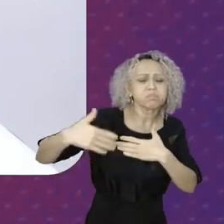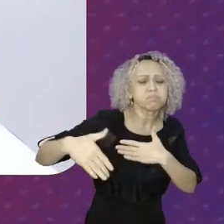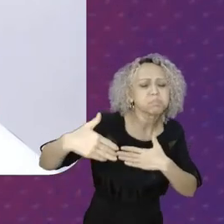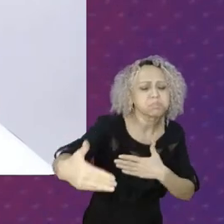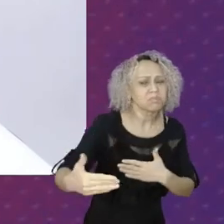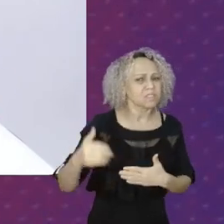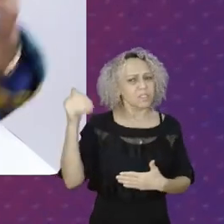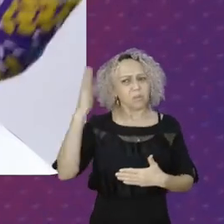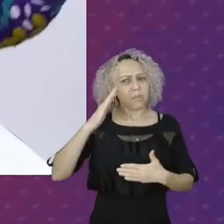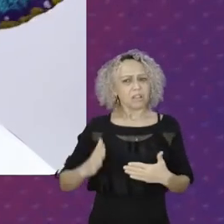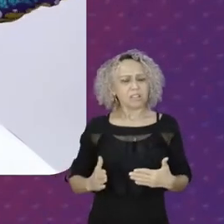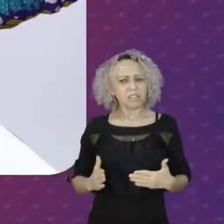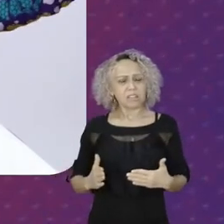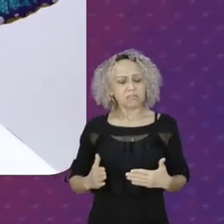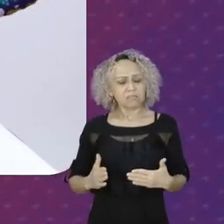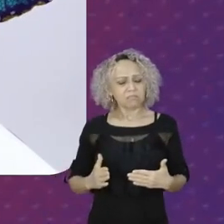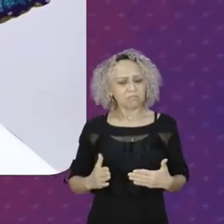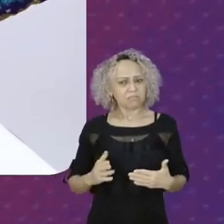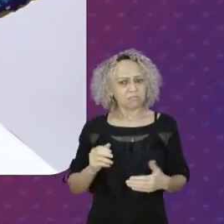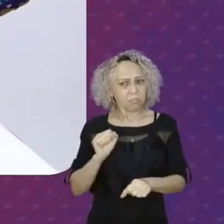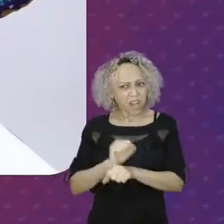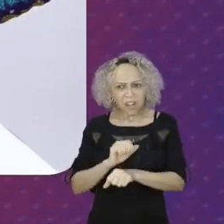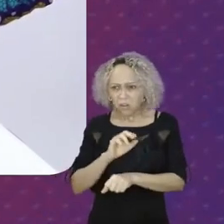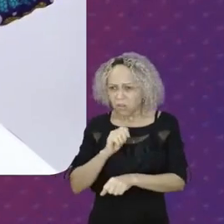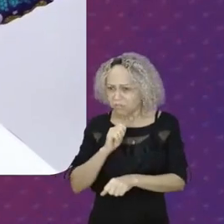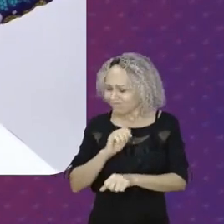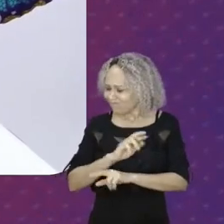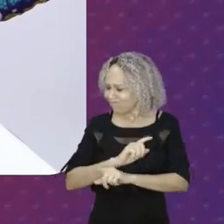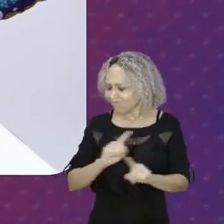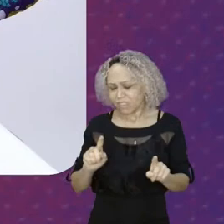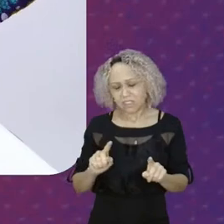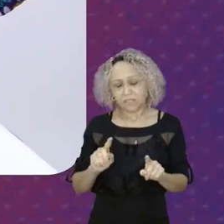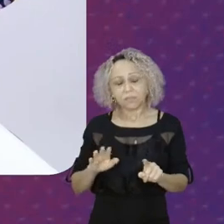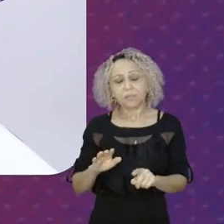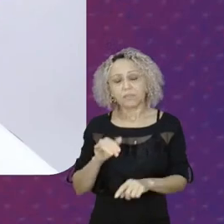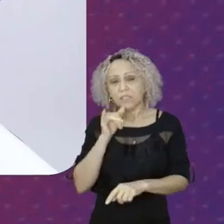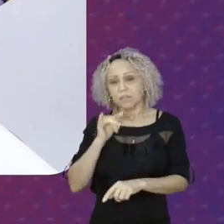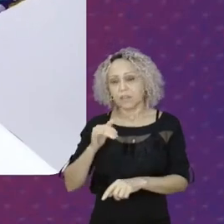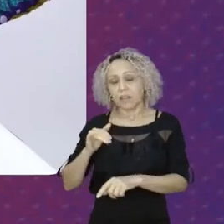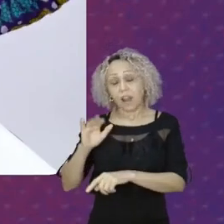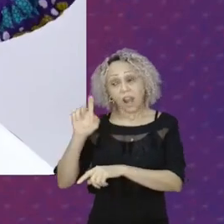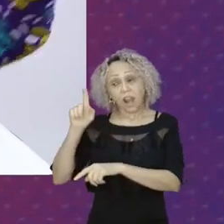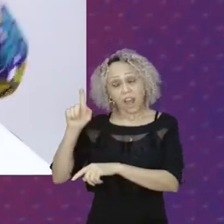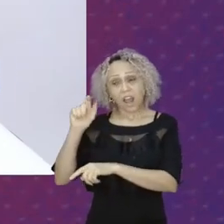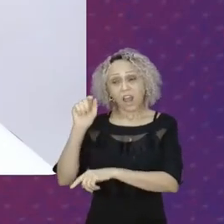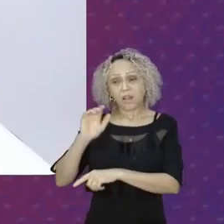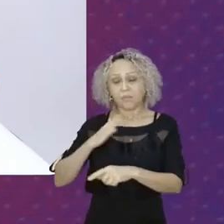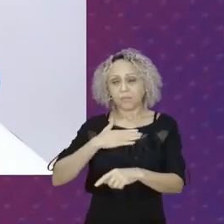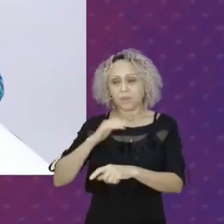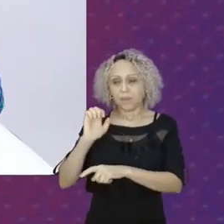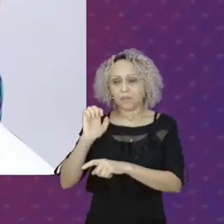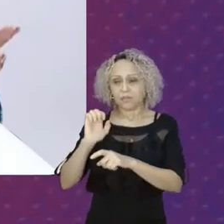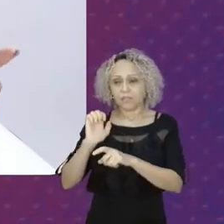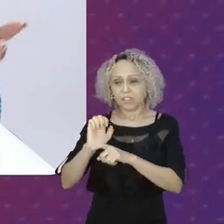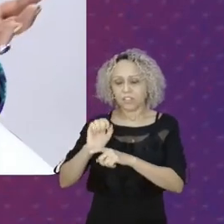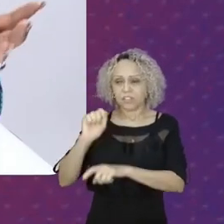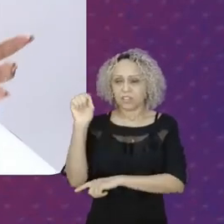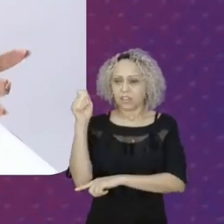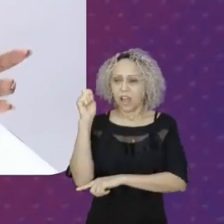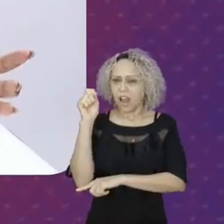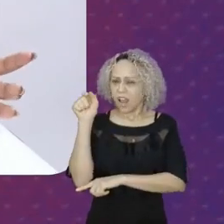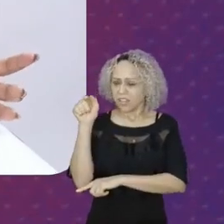permanente. Lá no meu estado, no Rio Grande do Sul, recentemente, foram resgatados em setores da